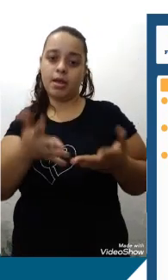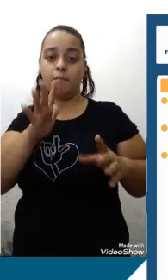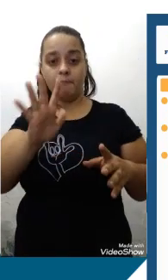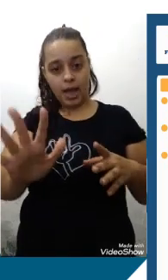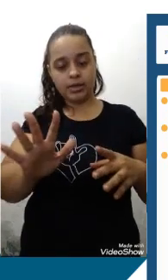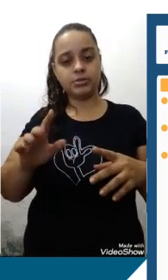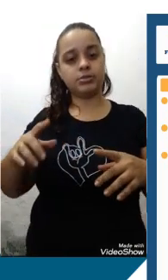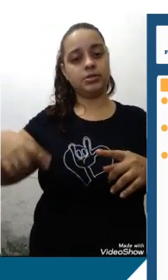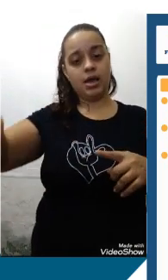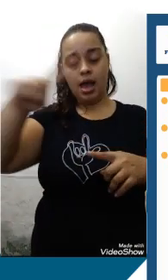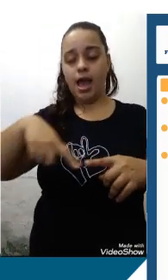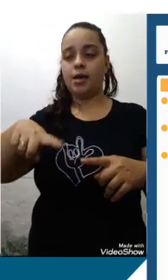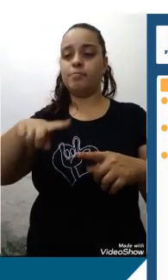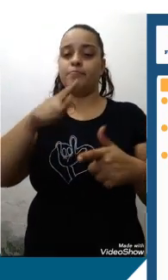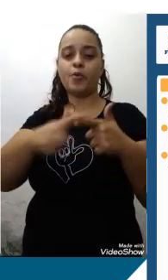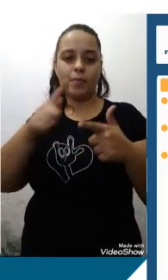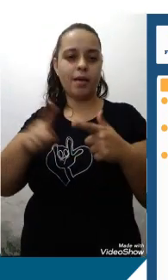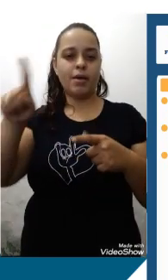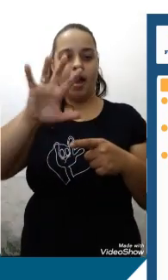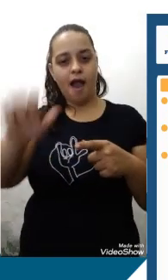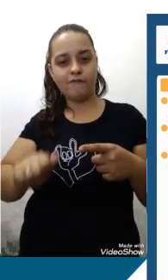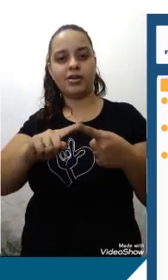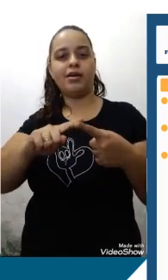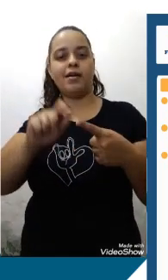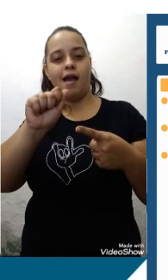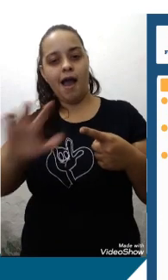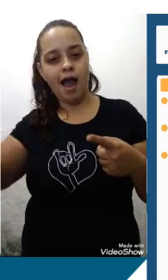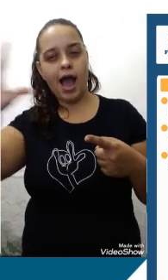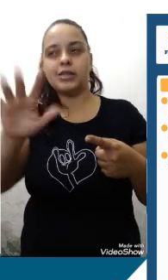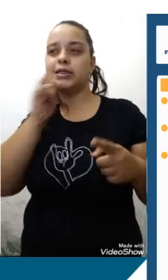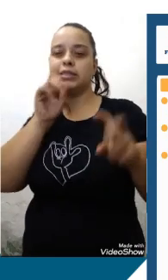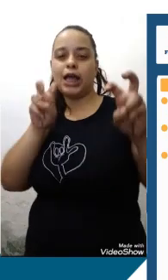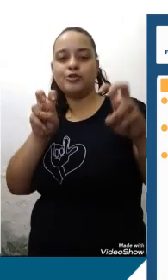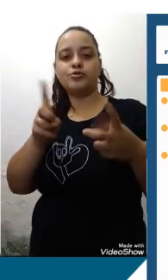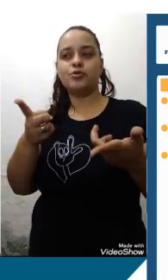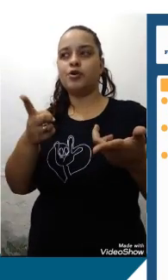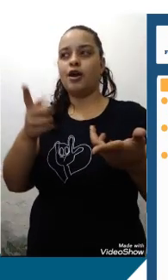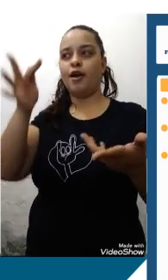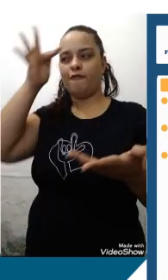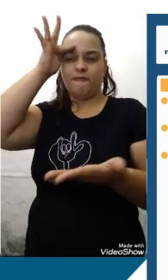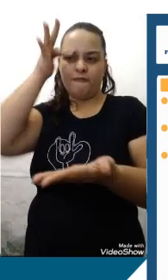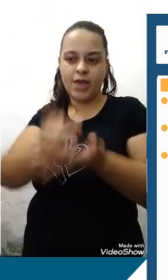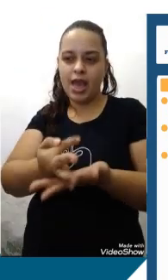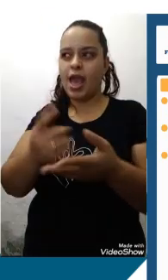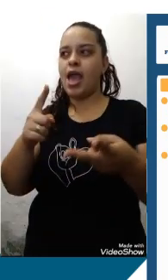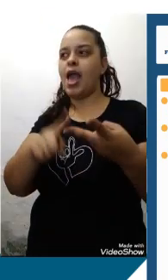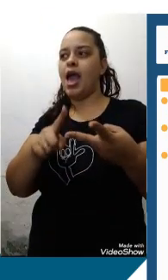caracterização negativa das terras da África e da Ásia chamam a atenção. Dilatando a fé sobre as